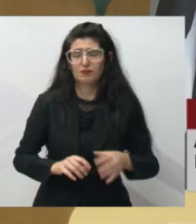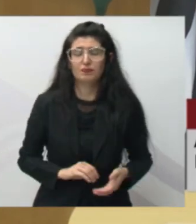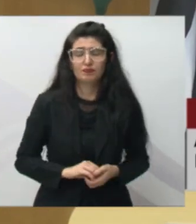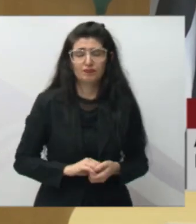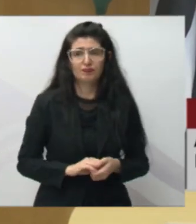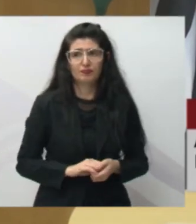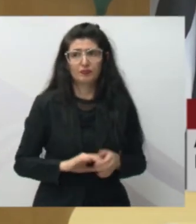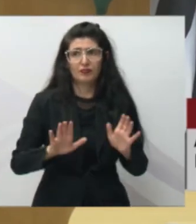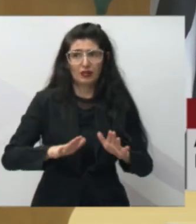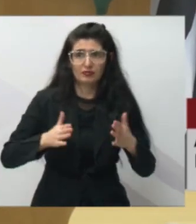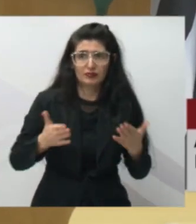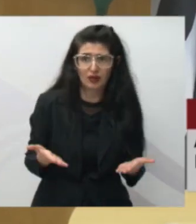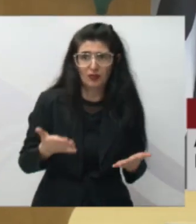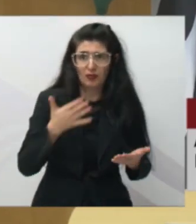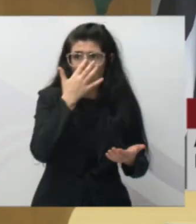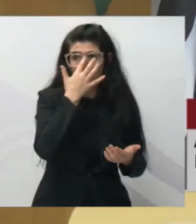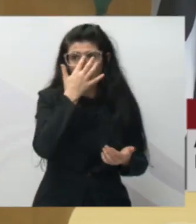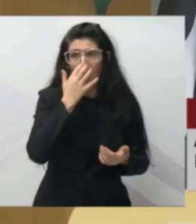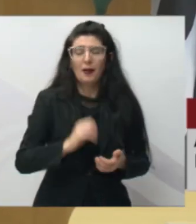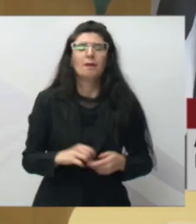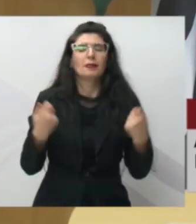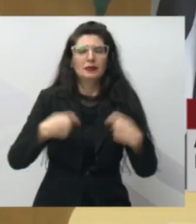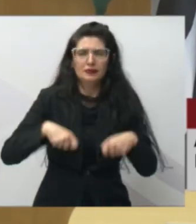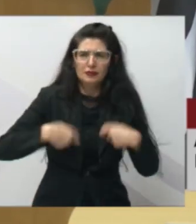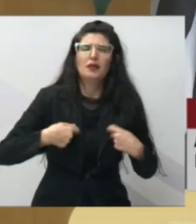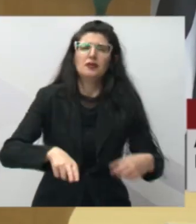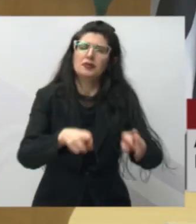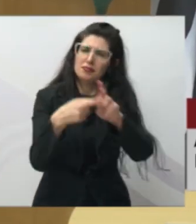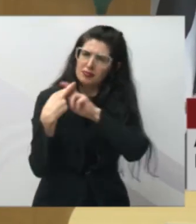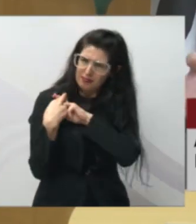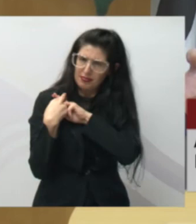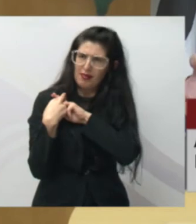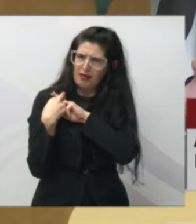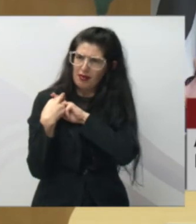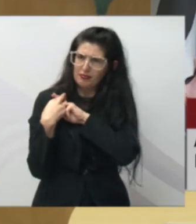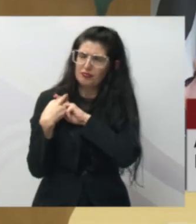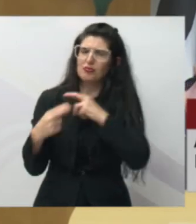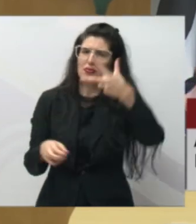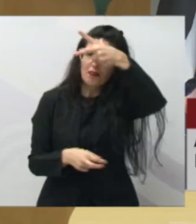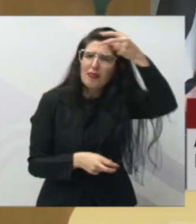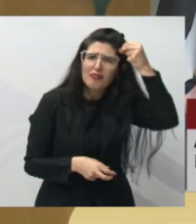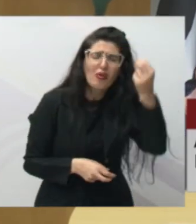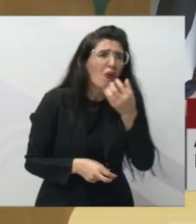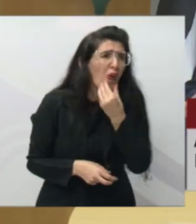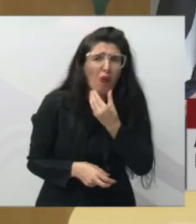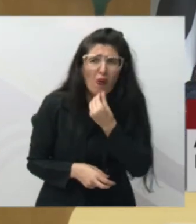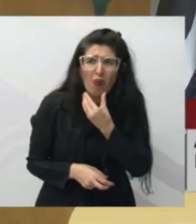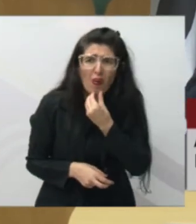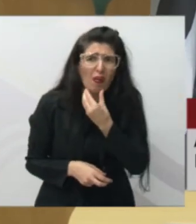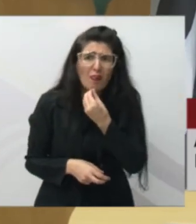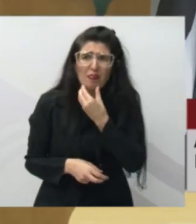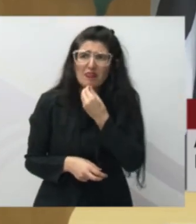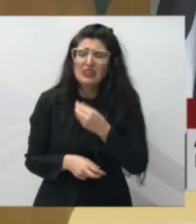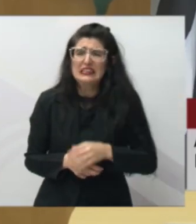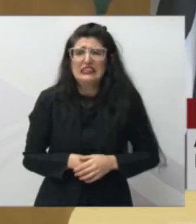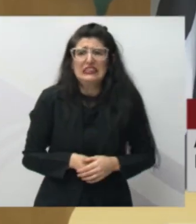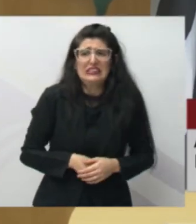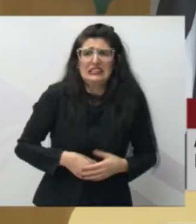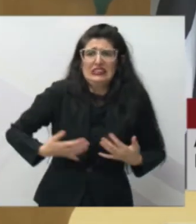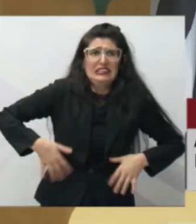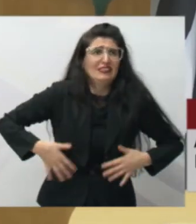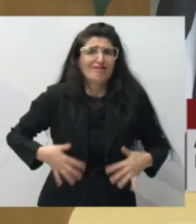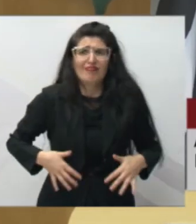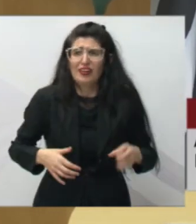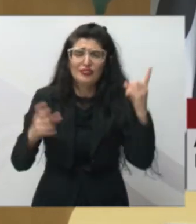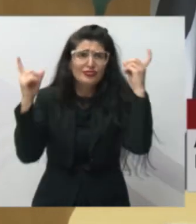Do jeito que está, eu acho que com responsabilidade, lógico, e o prefeito, coitado, ele fica de mãos atadas. Hoje, a gente